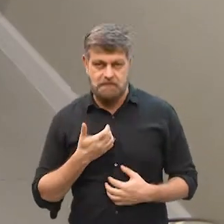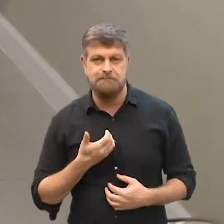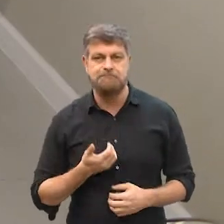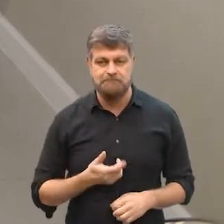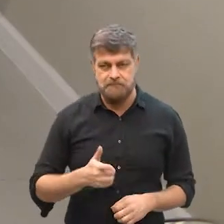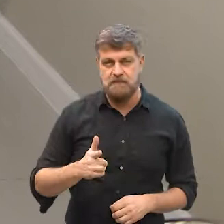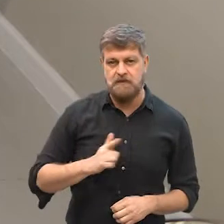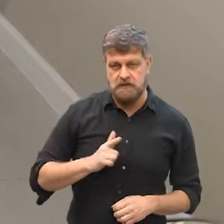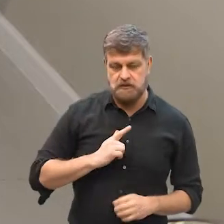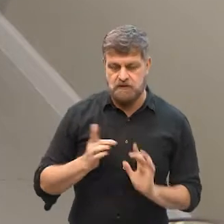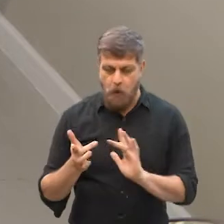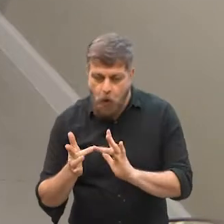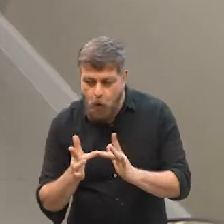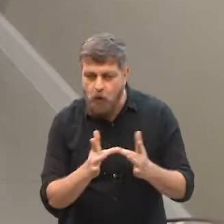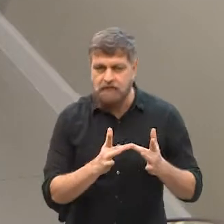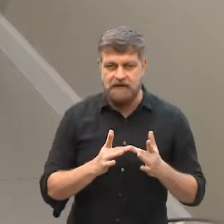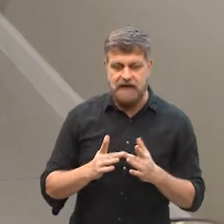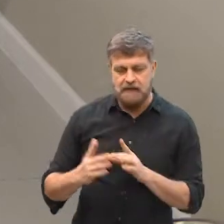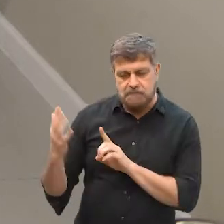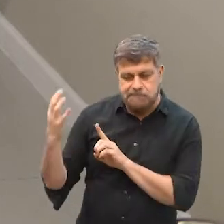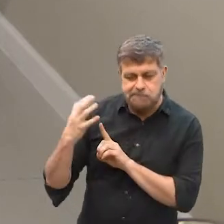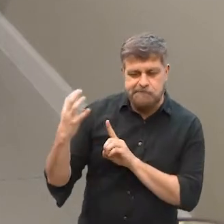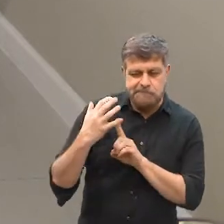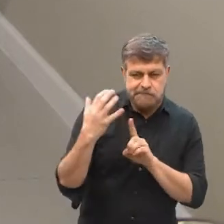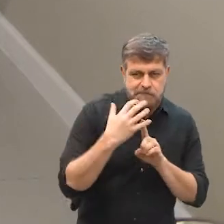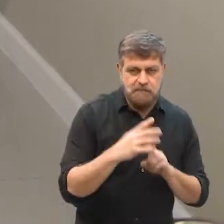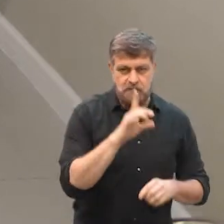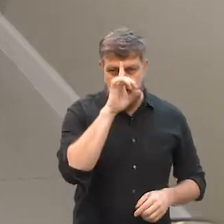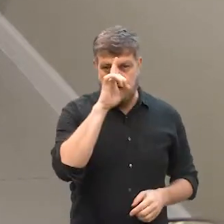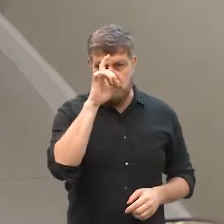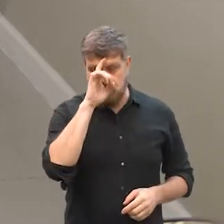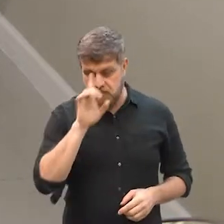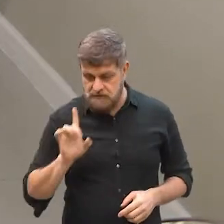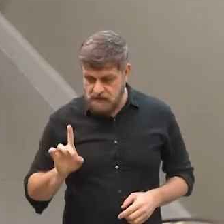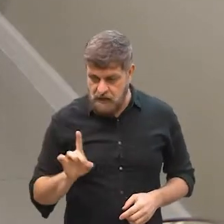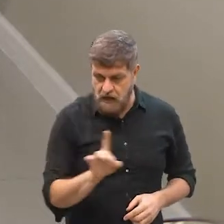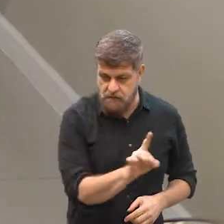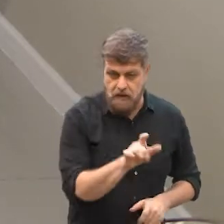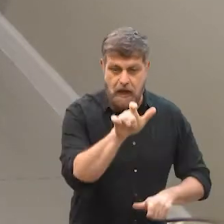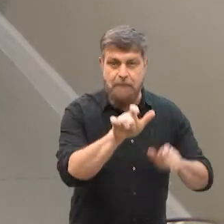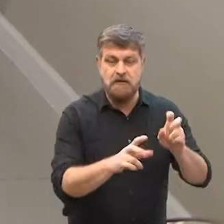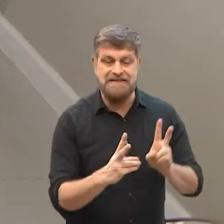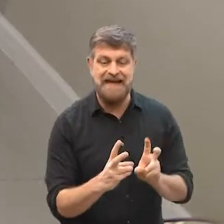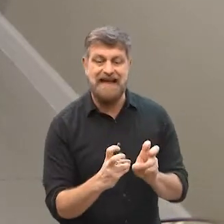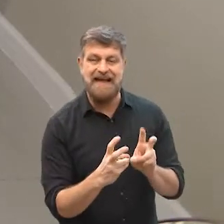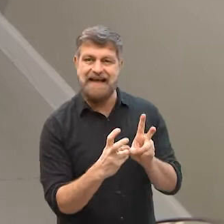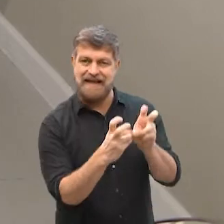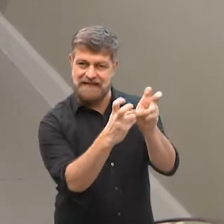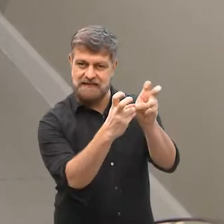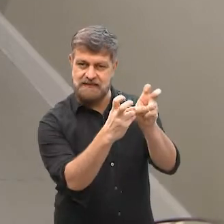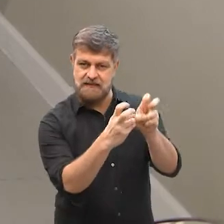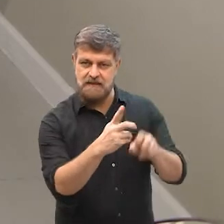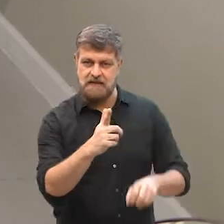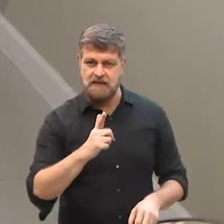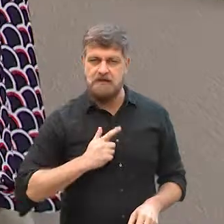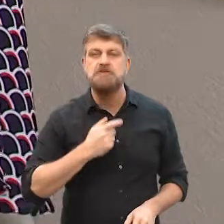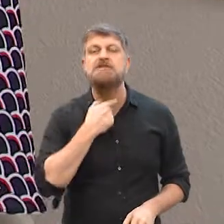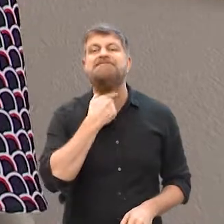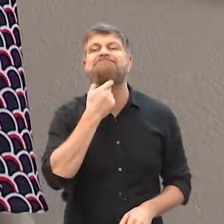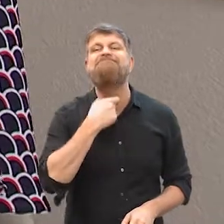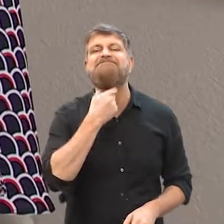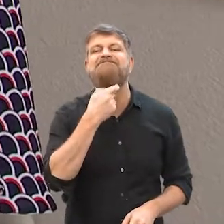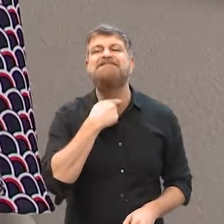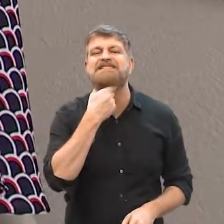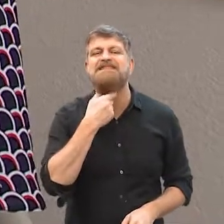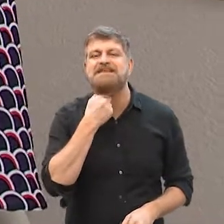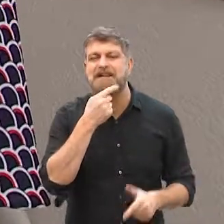tive alguns outros contatos, inclusive até indo em hospital de pessoas com câncer, que tinham problemas vocais,